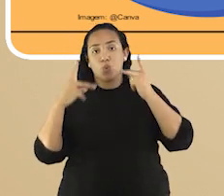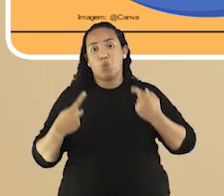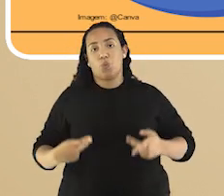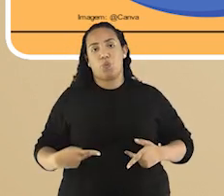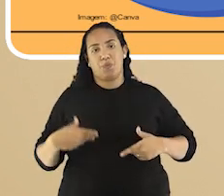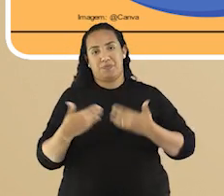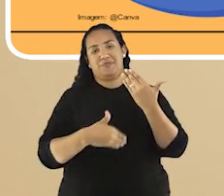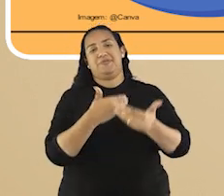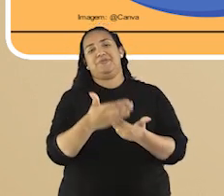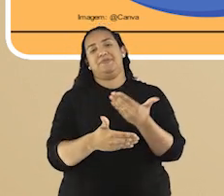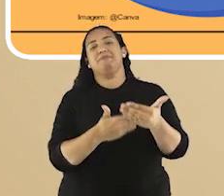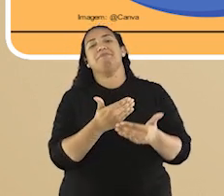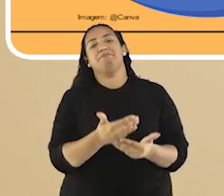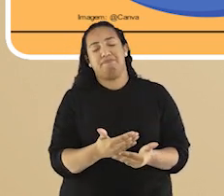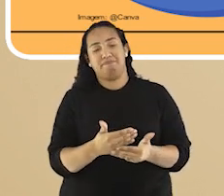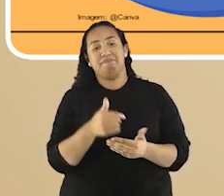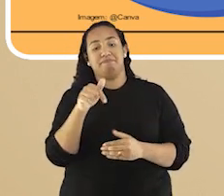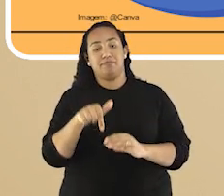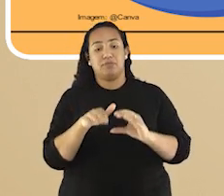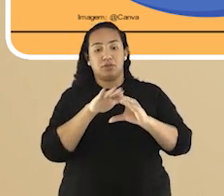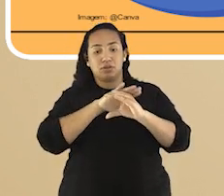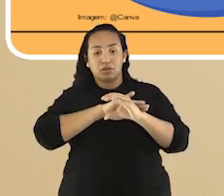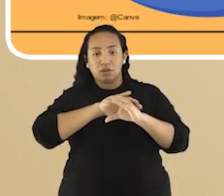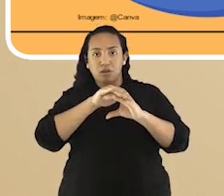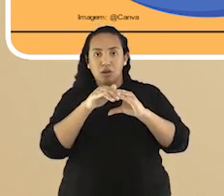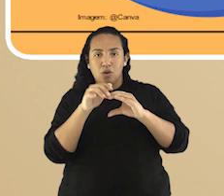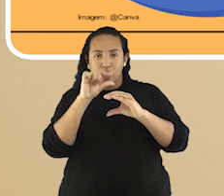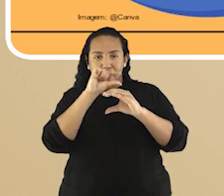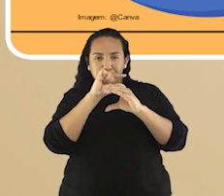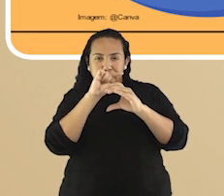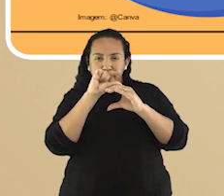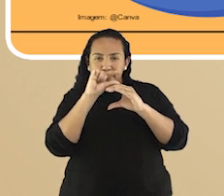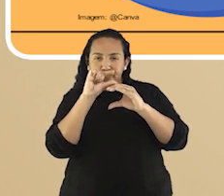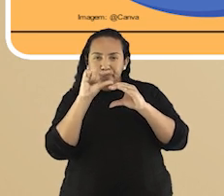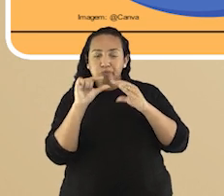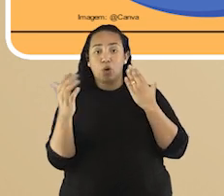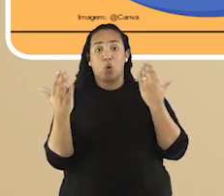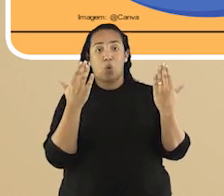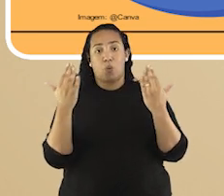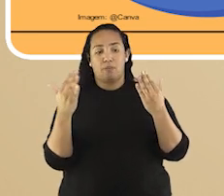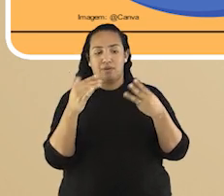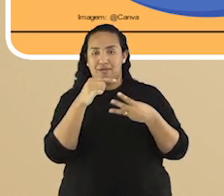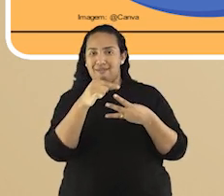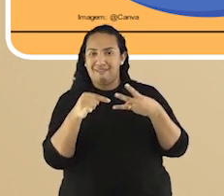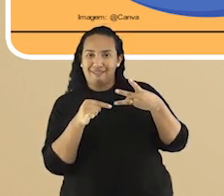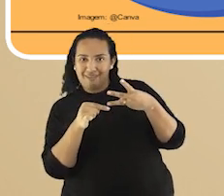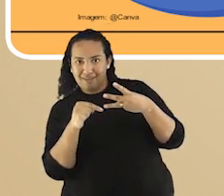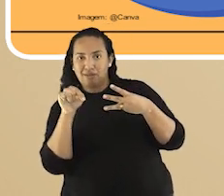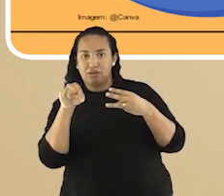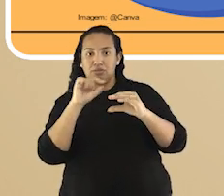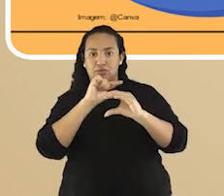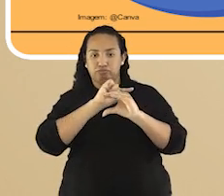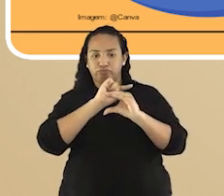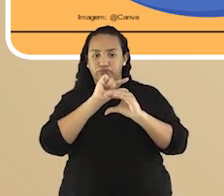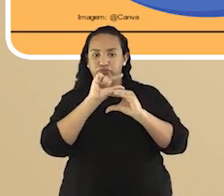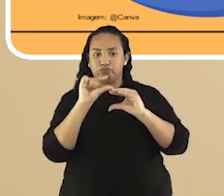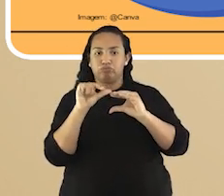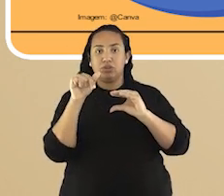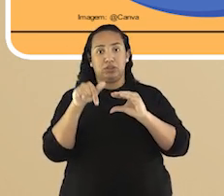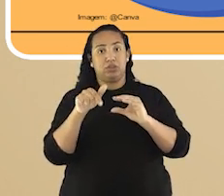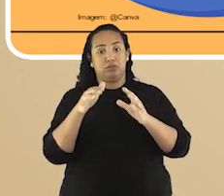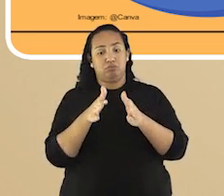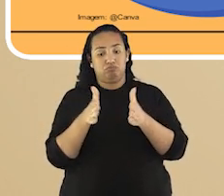é a menor camada em espessura quando comparada com as demais camadas e o seu tamanho é variável,